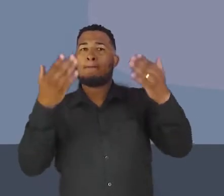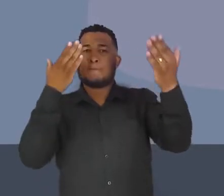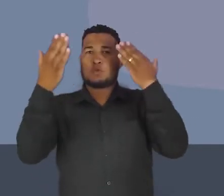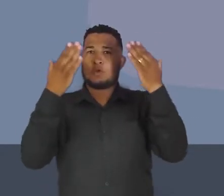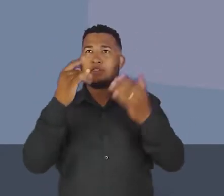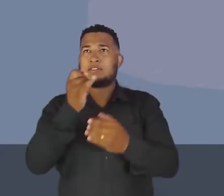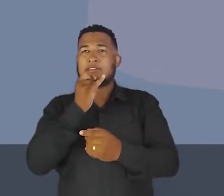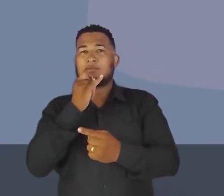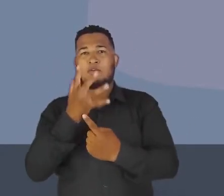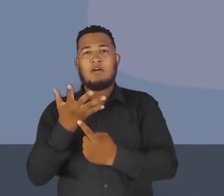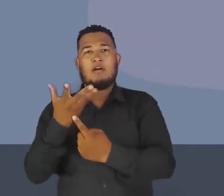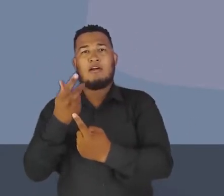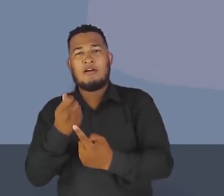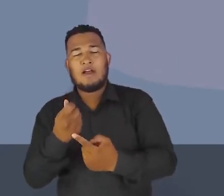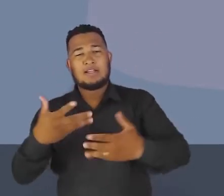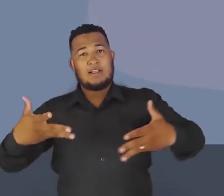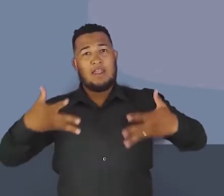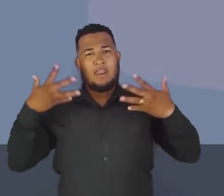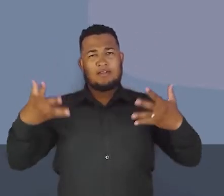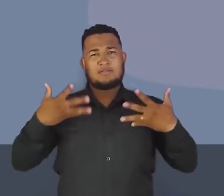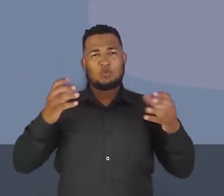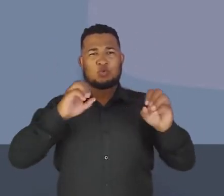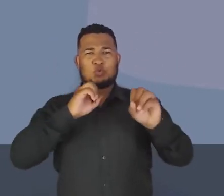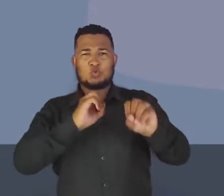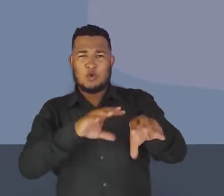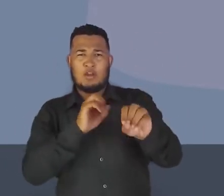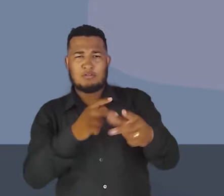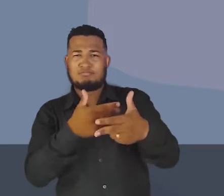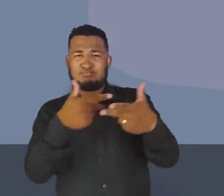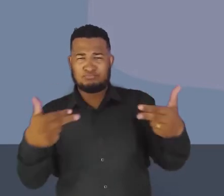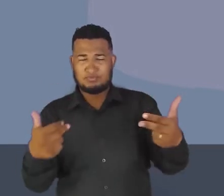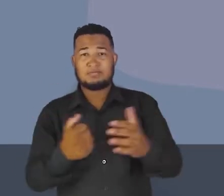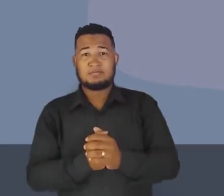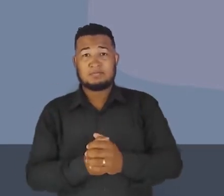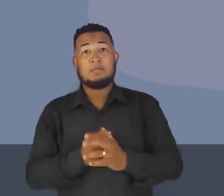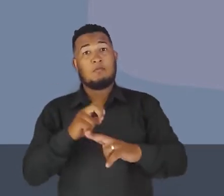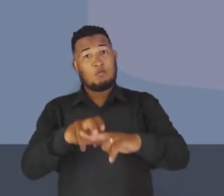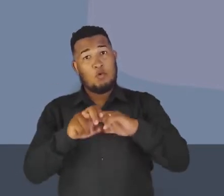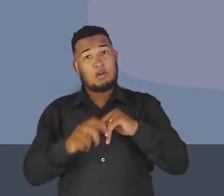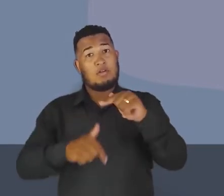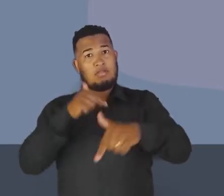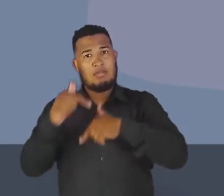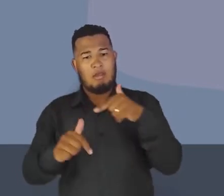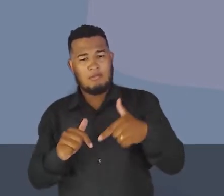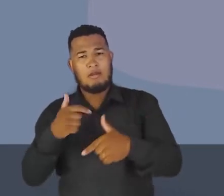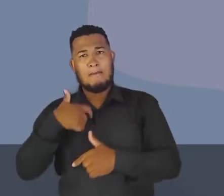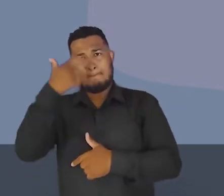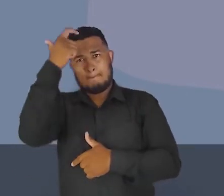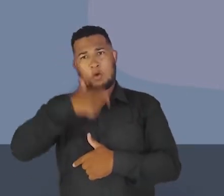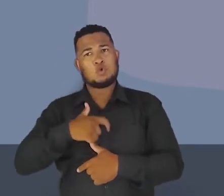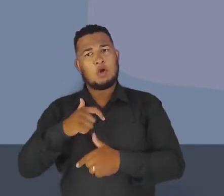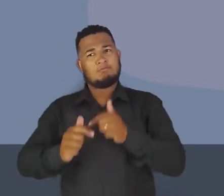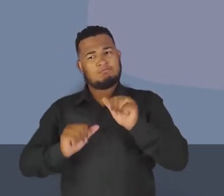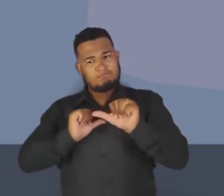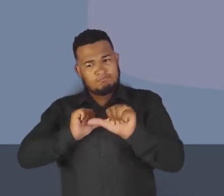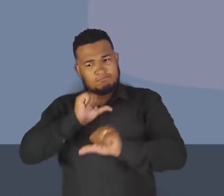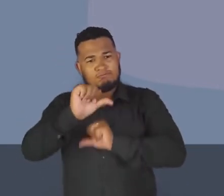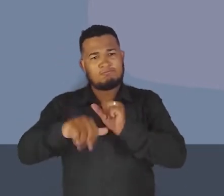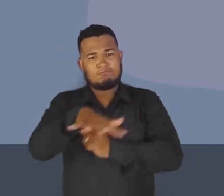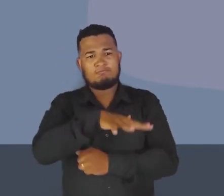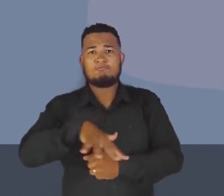lazer, educação, etc. É pelo trabalho que o homem modifica o seu próprio meio e